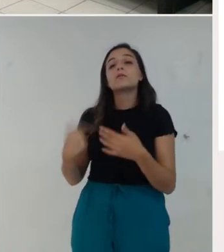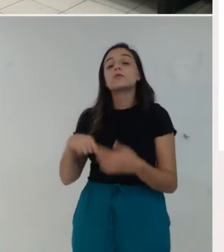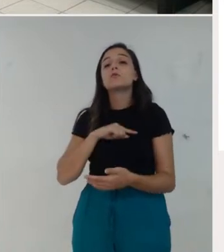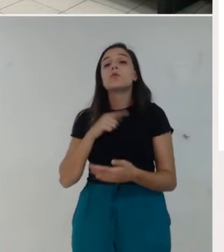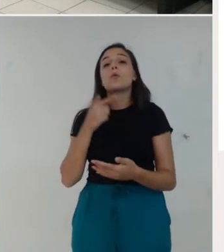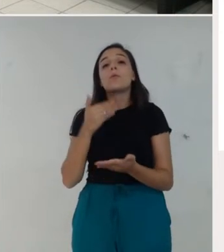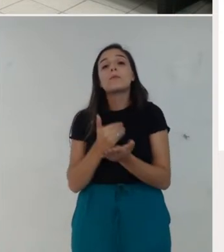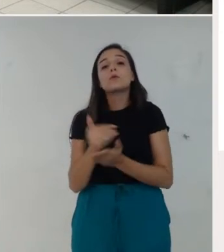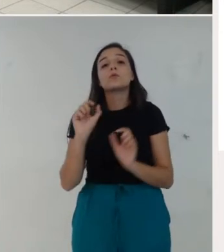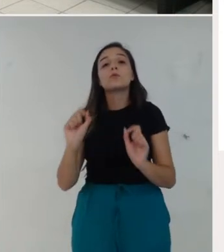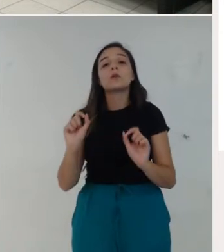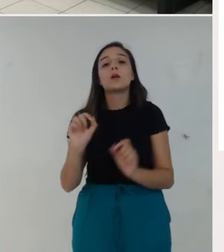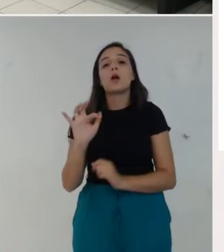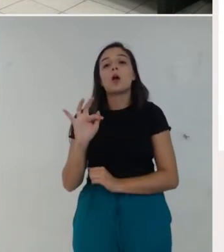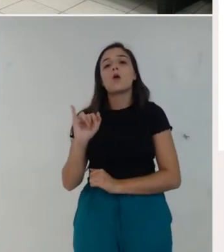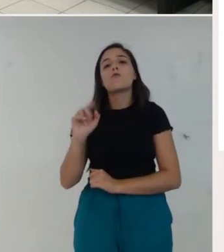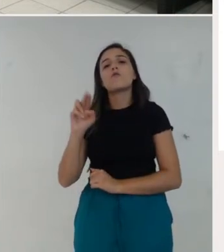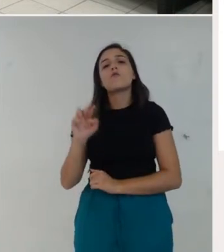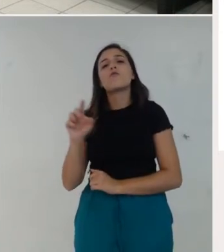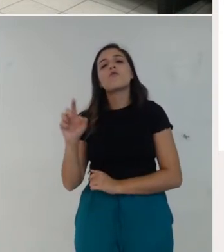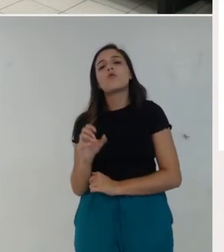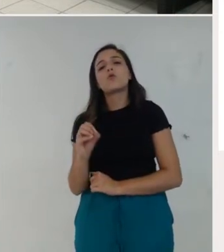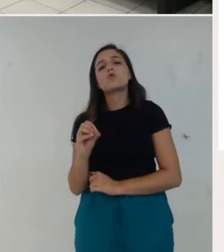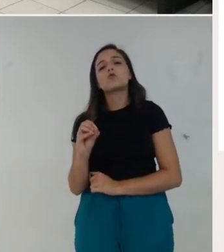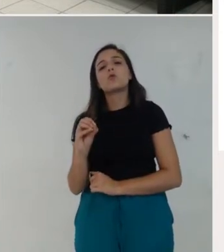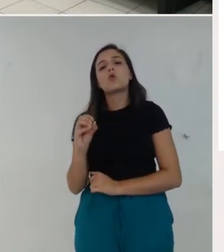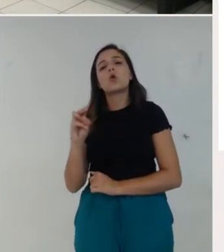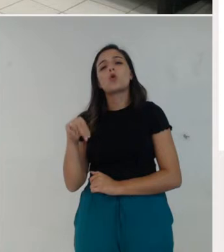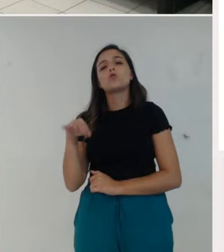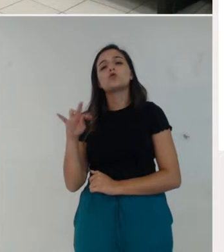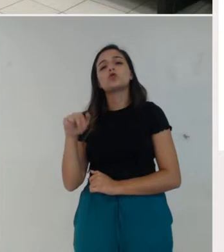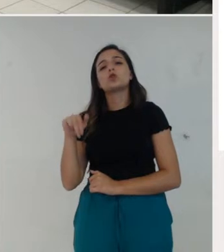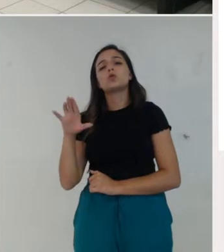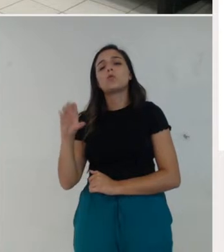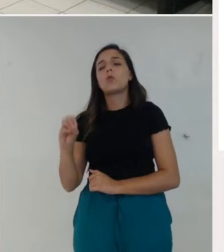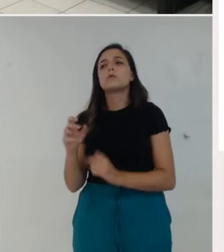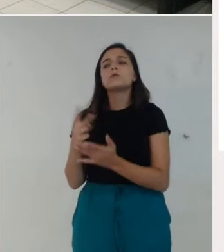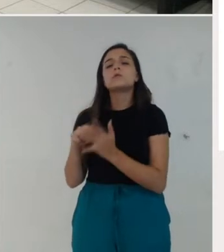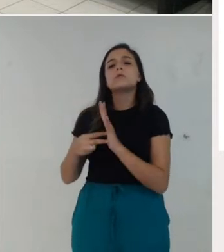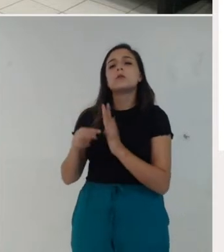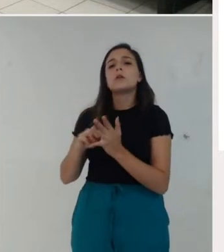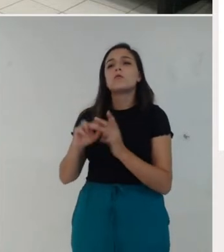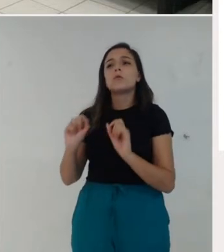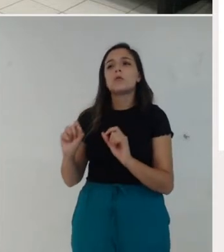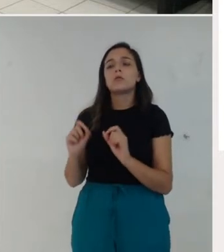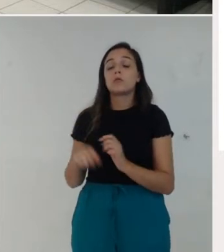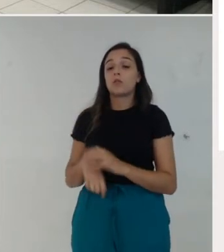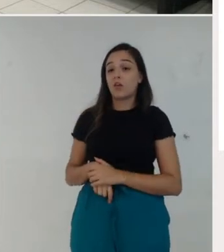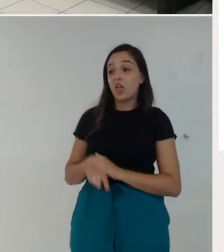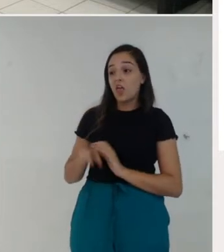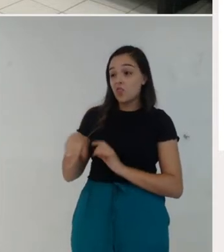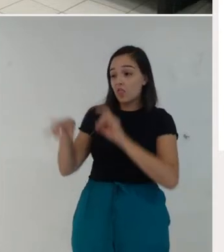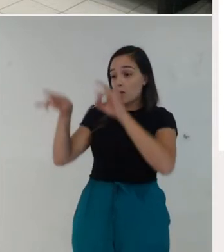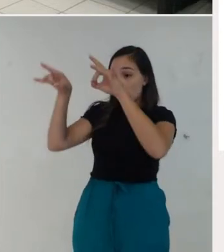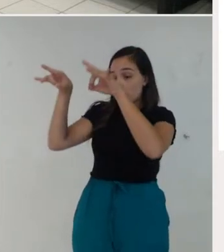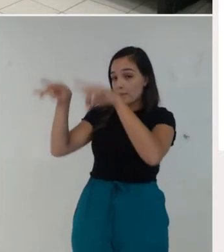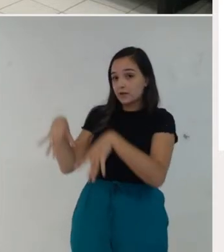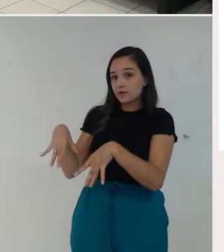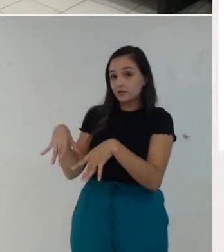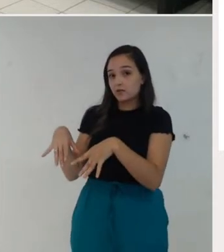fluxo contínuo. O que significa isso? Significa abandonar aqueles